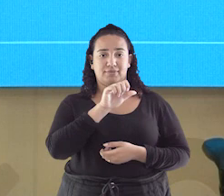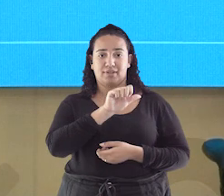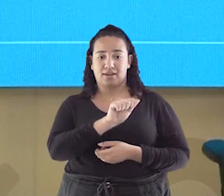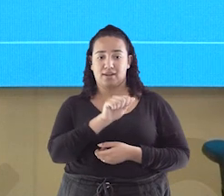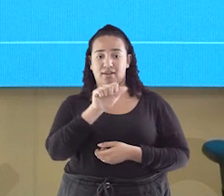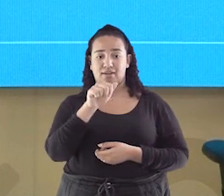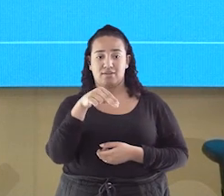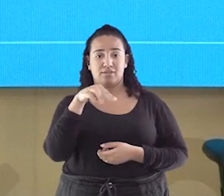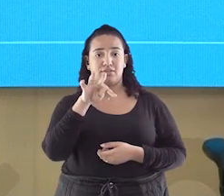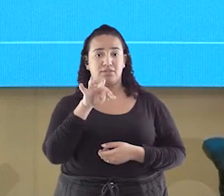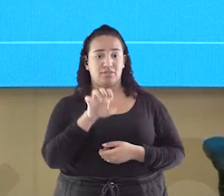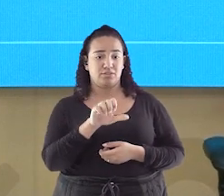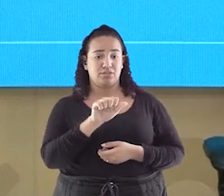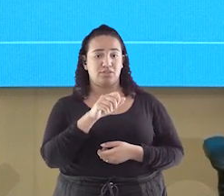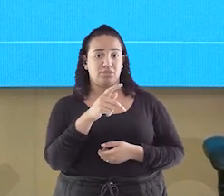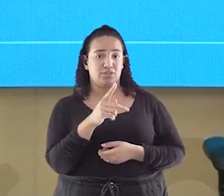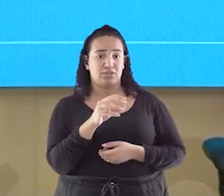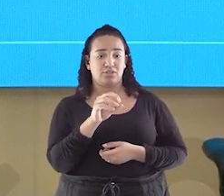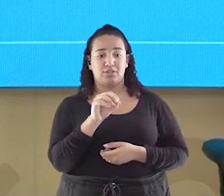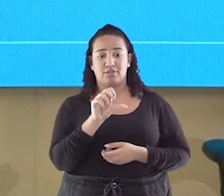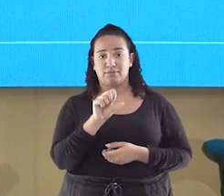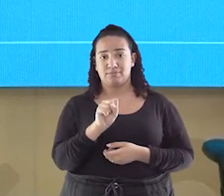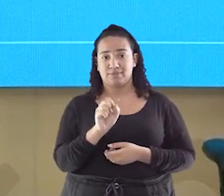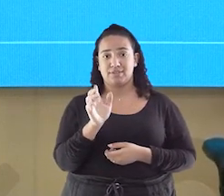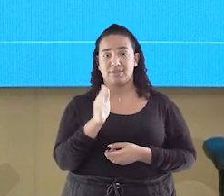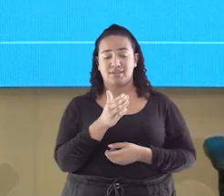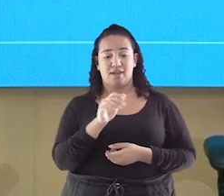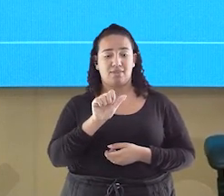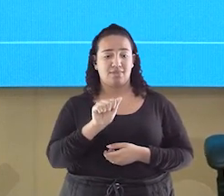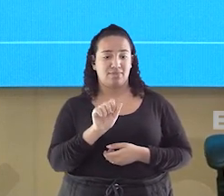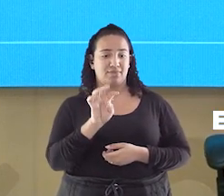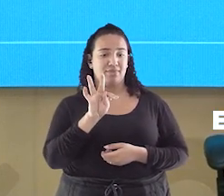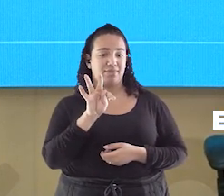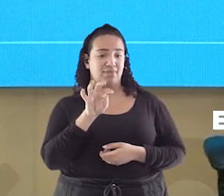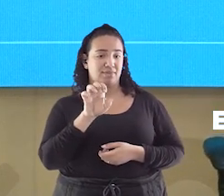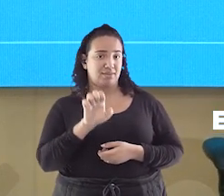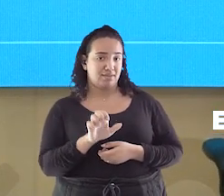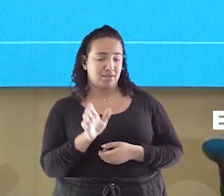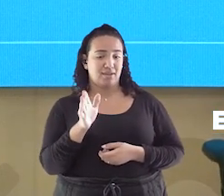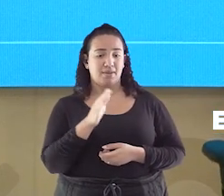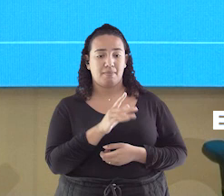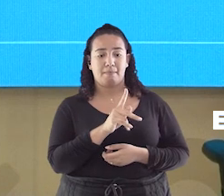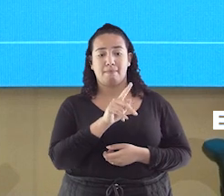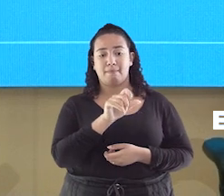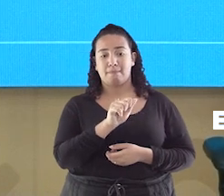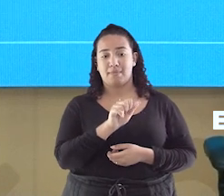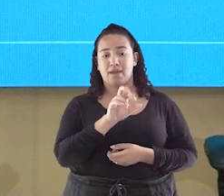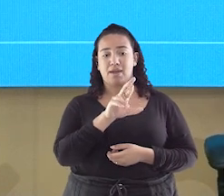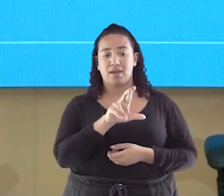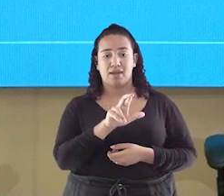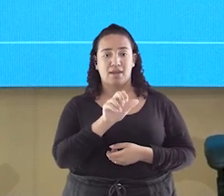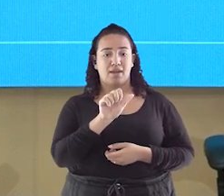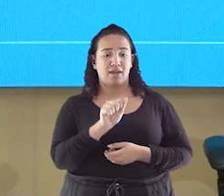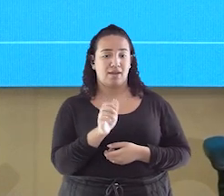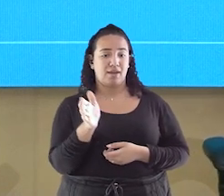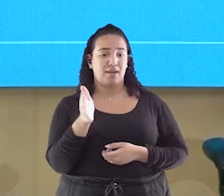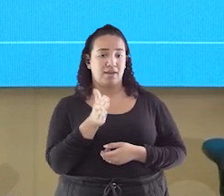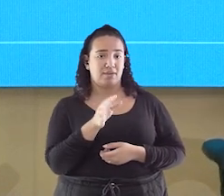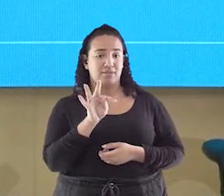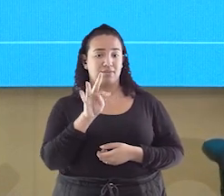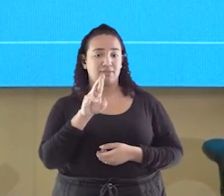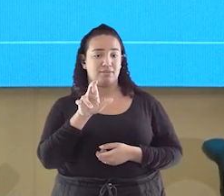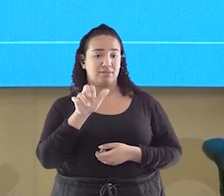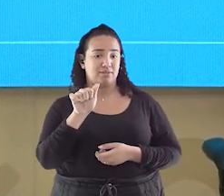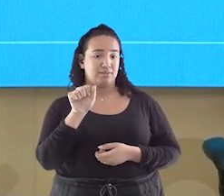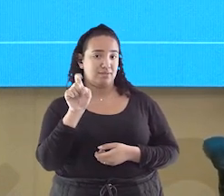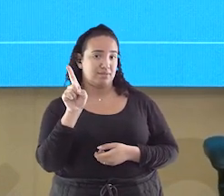A, ante, após, até, com, contra, de, desde. Em, entre, para, perante, por, sem, sob,